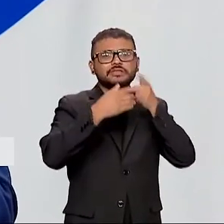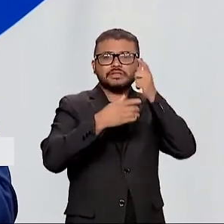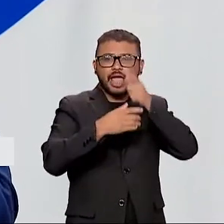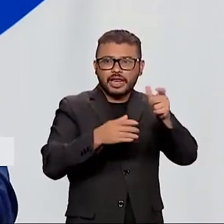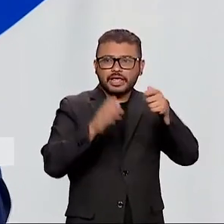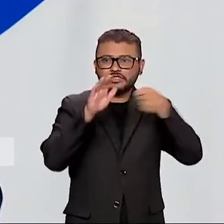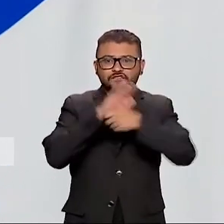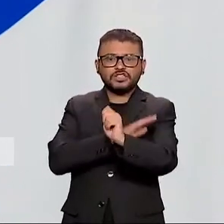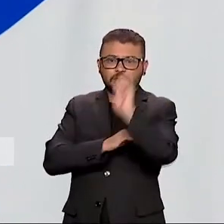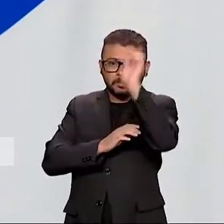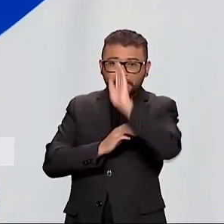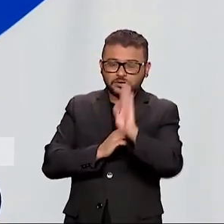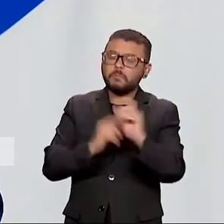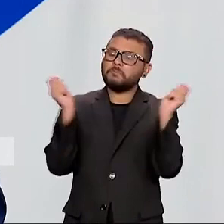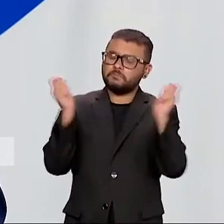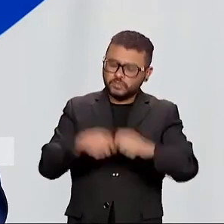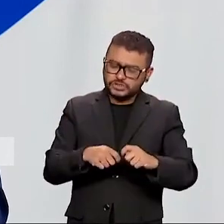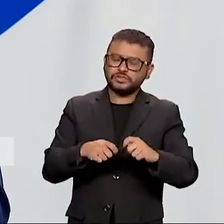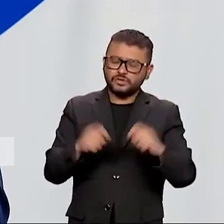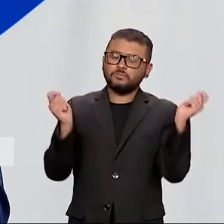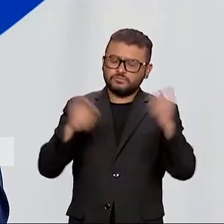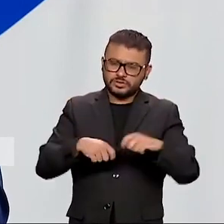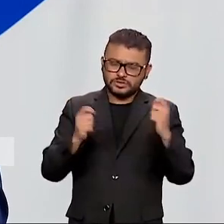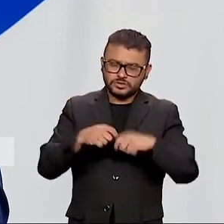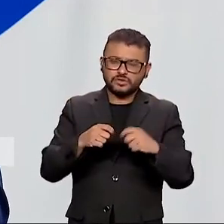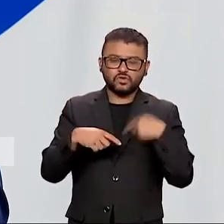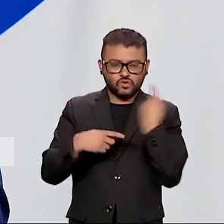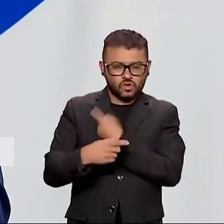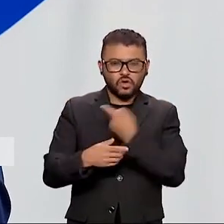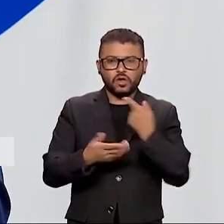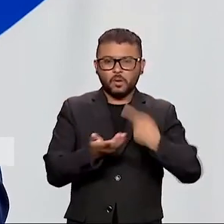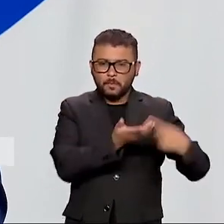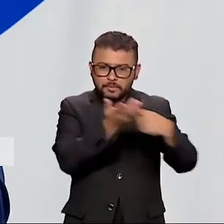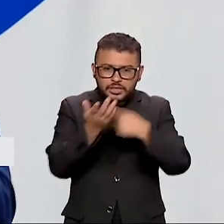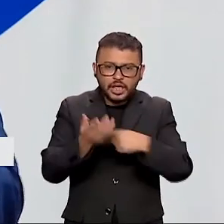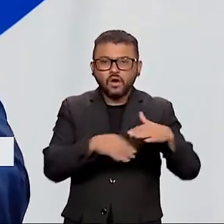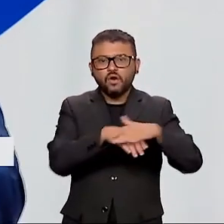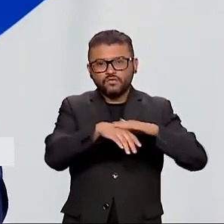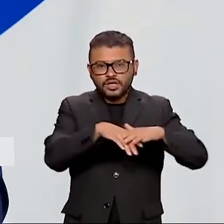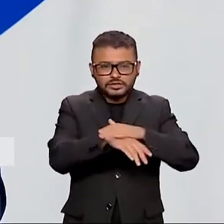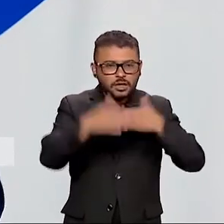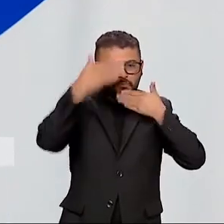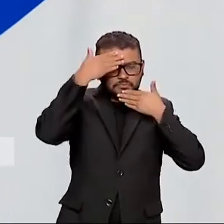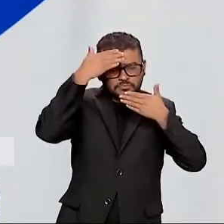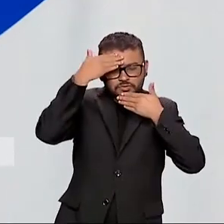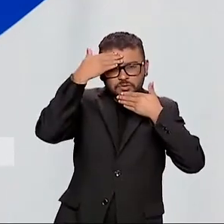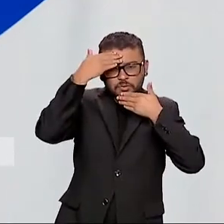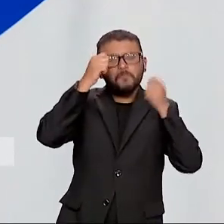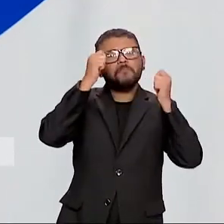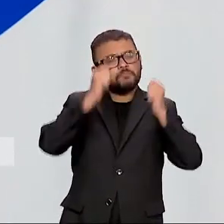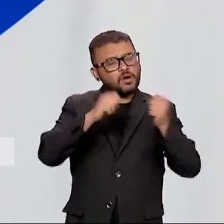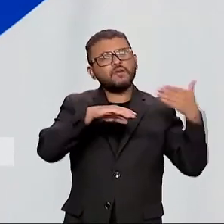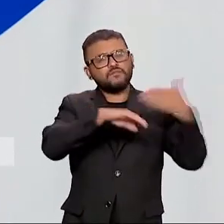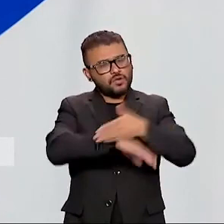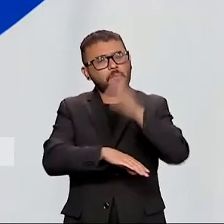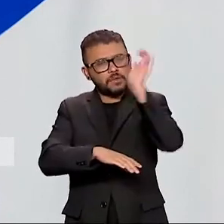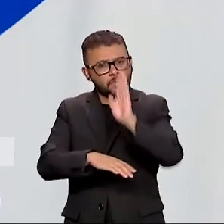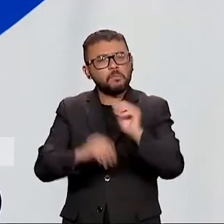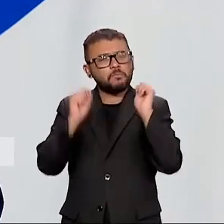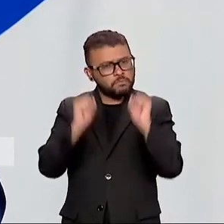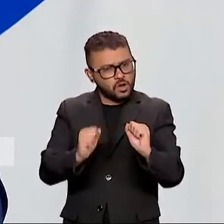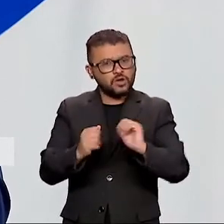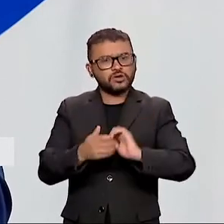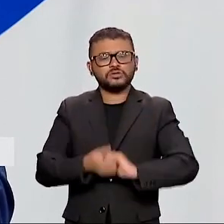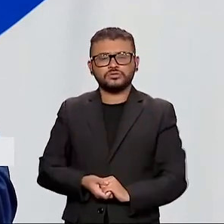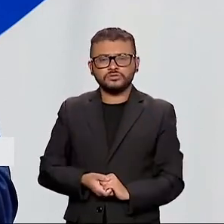Brasil, pode ficar certa que o Brasil terá interesse em conversar com a Arábia Saudita, com quem quer que seja que eles mandem conversar. Independentemente